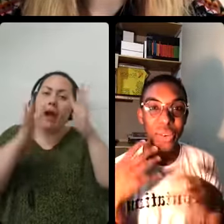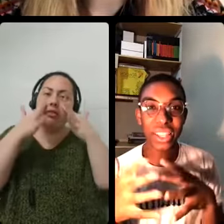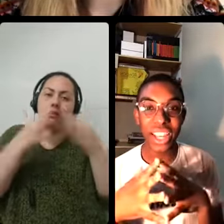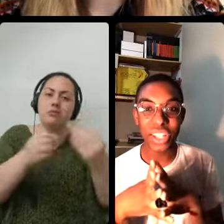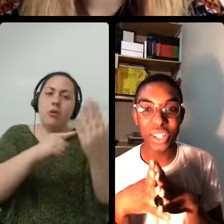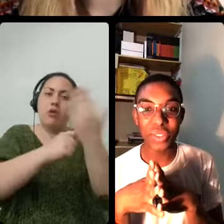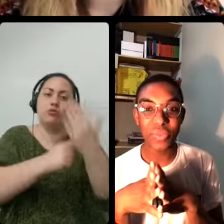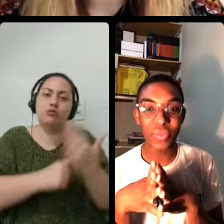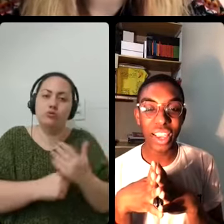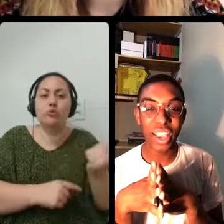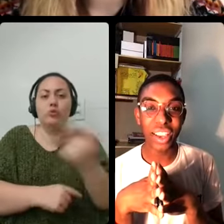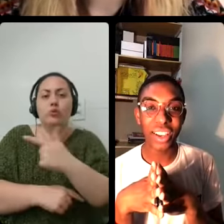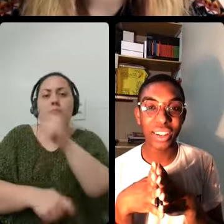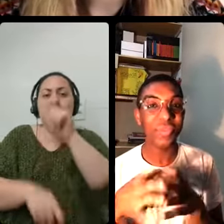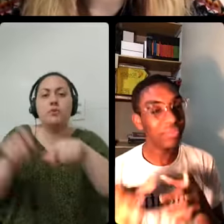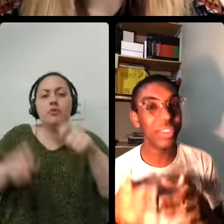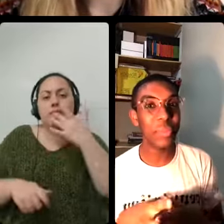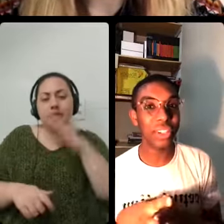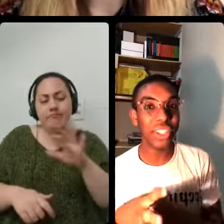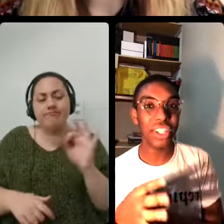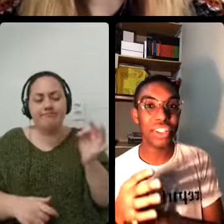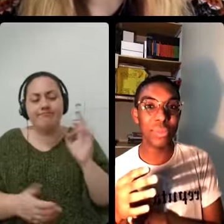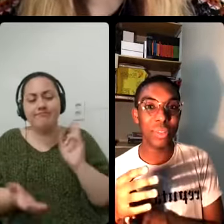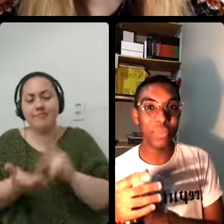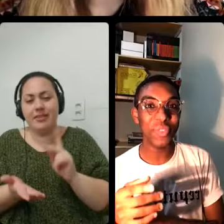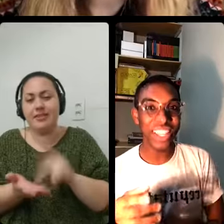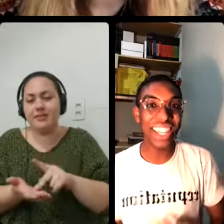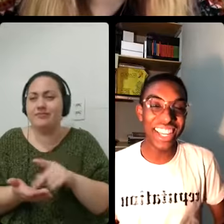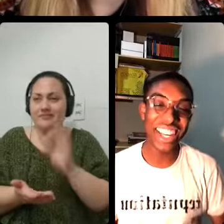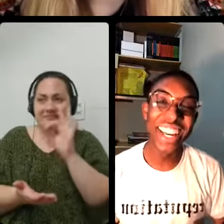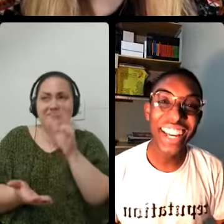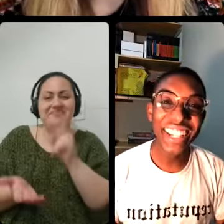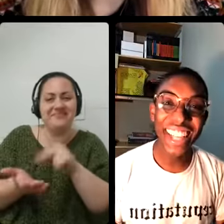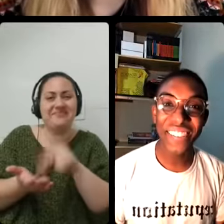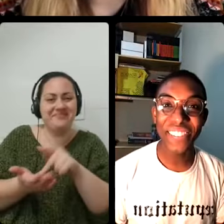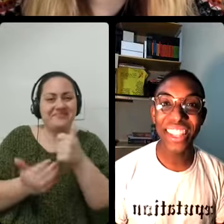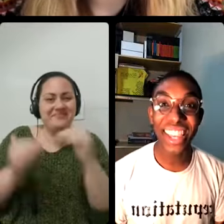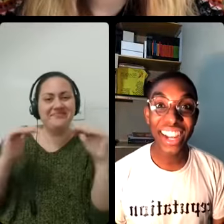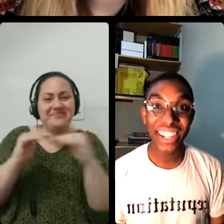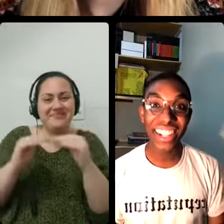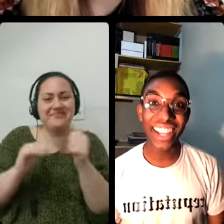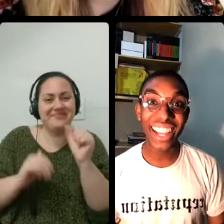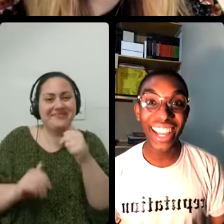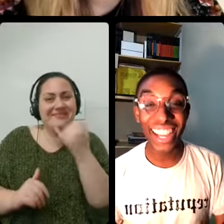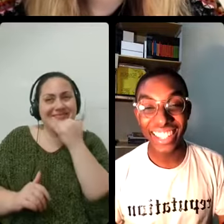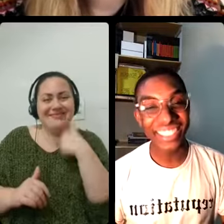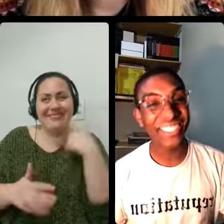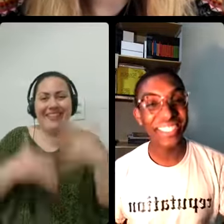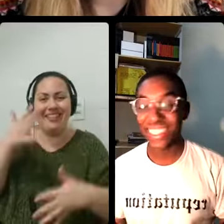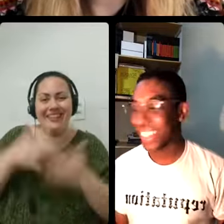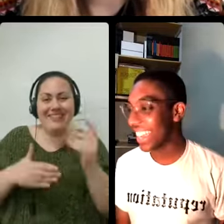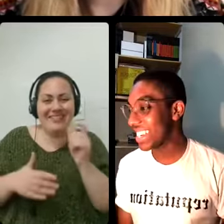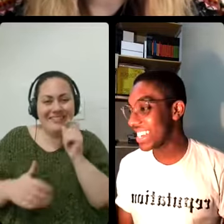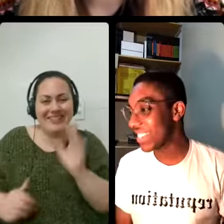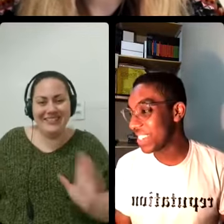a verdade. equidade Uhum. é Sim, faz importante. bastante sentido. Acabei me Que daí, atrapalhando aqui. é, que a gente, Uhum. senão a Uhum. gente